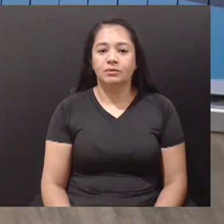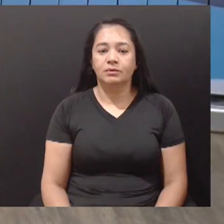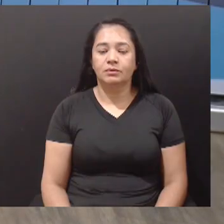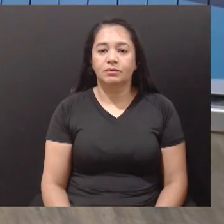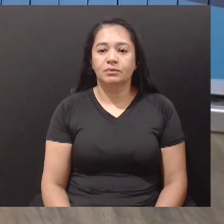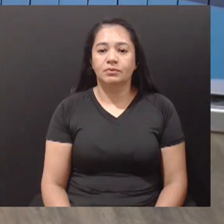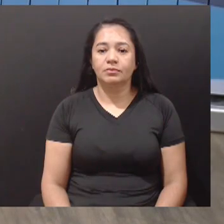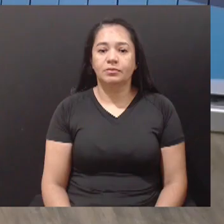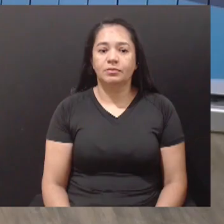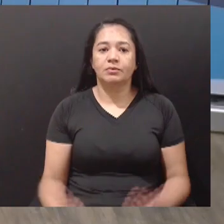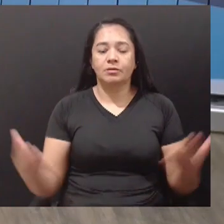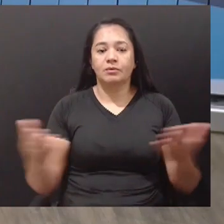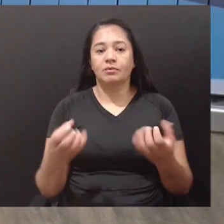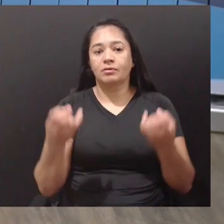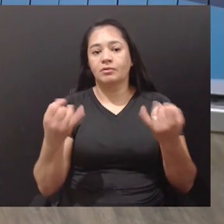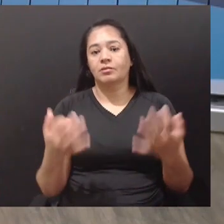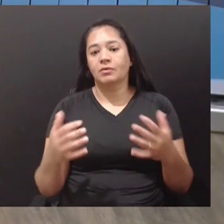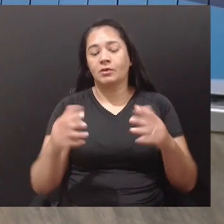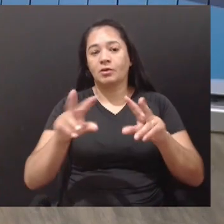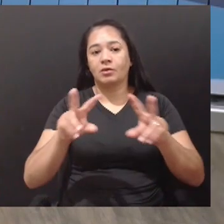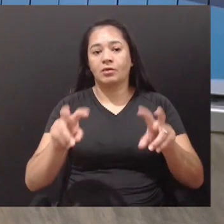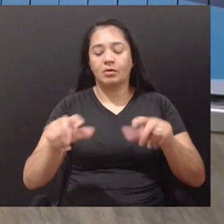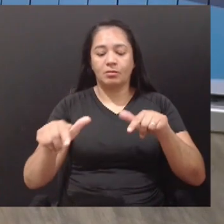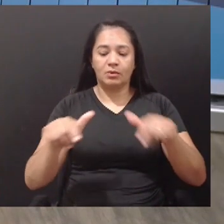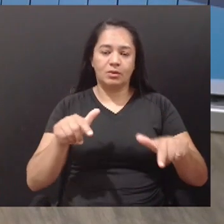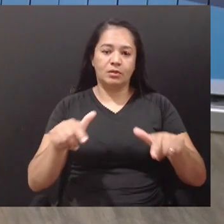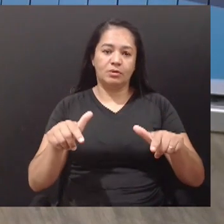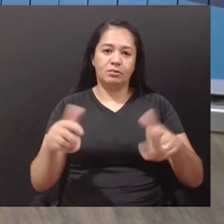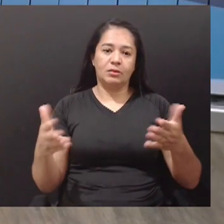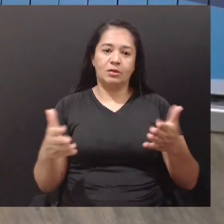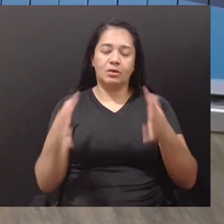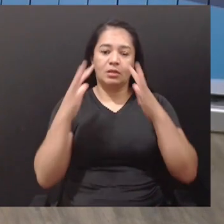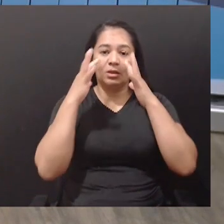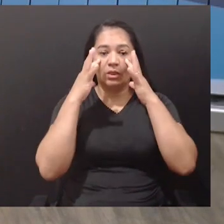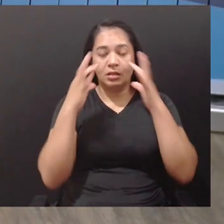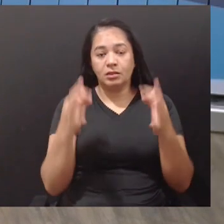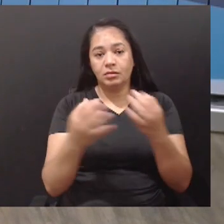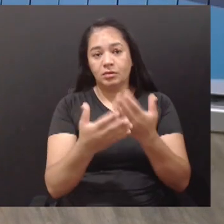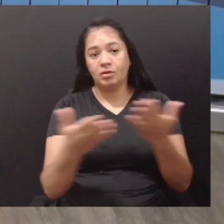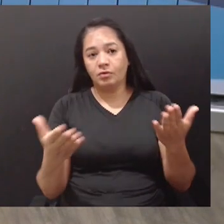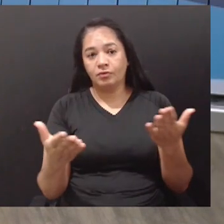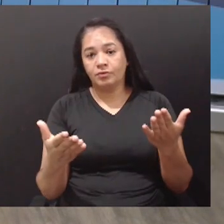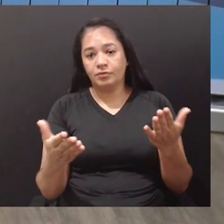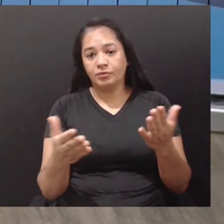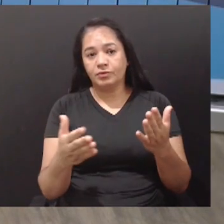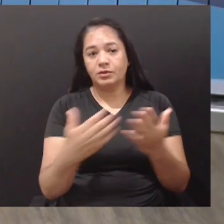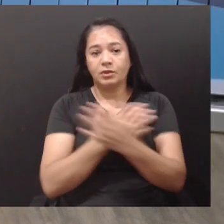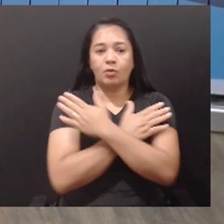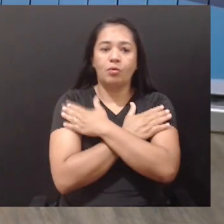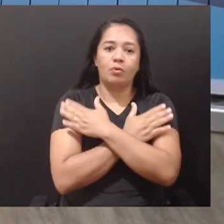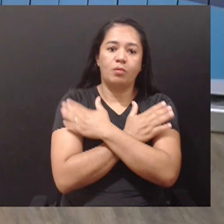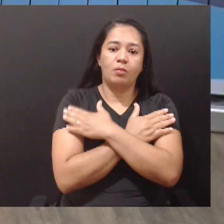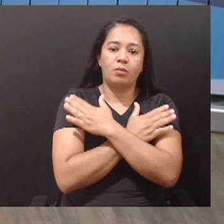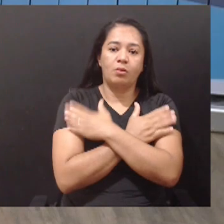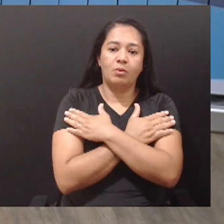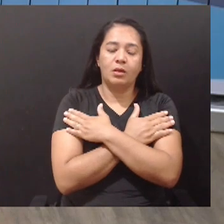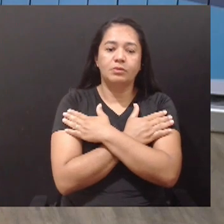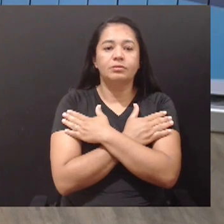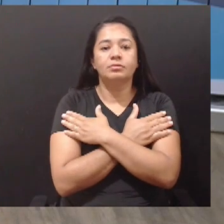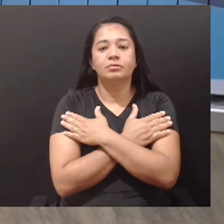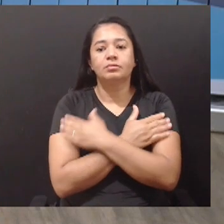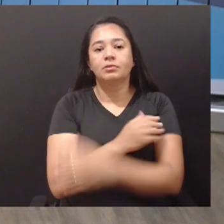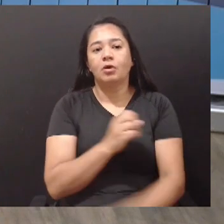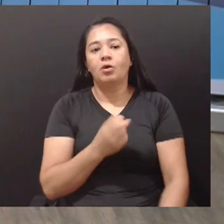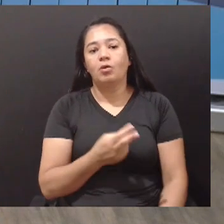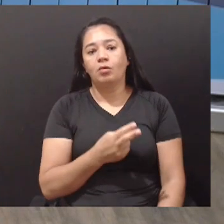Vamos falar sobre emprego agora, é sempre bom, né? Atenção, você que está desempregado, disponível para o mercado de trabalho ou você que